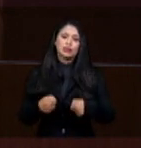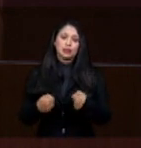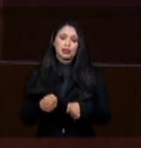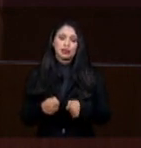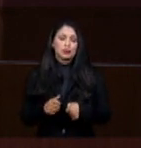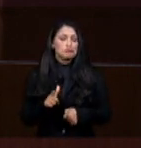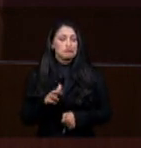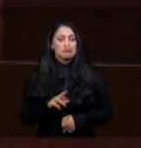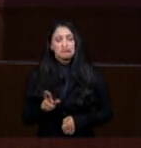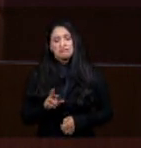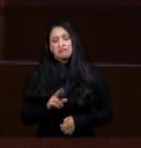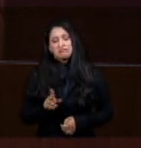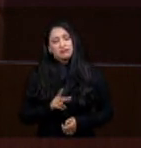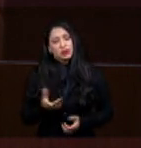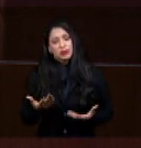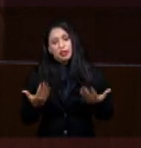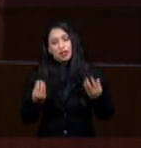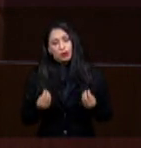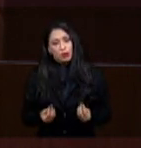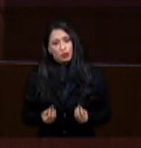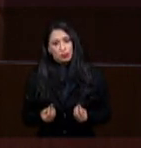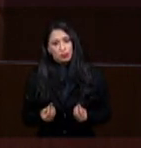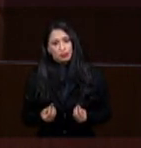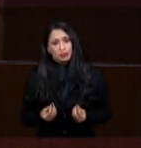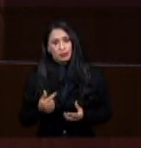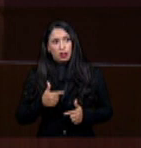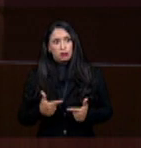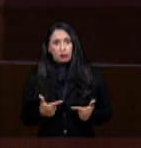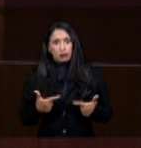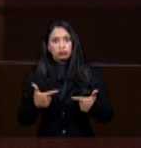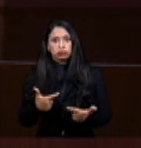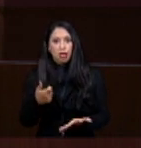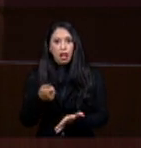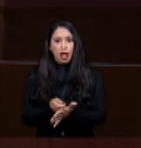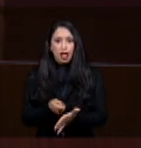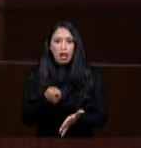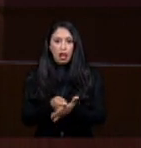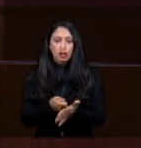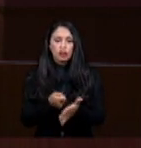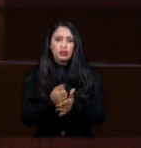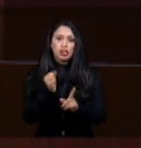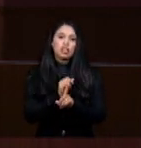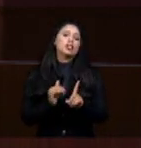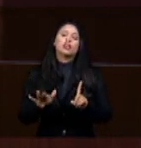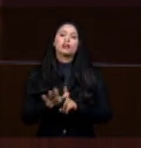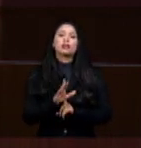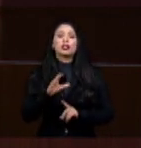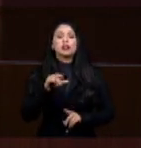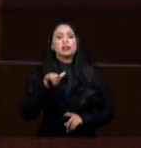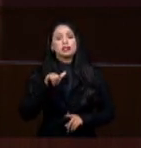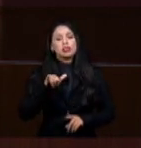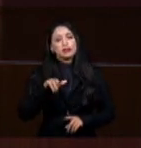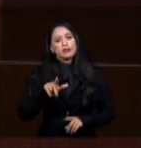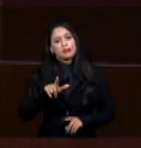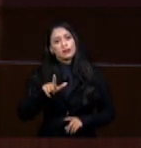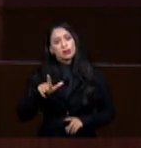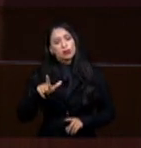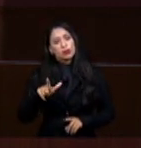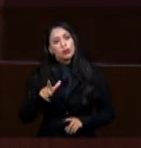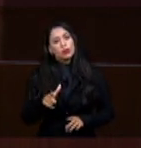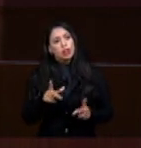e não há como e eu sou uma ativista Luiza da sociedade civil assim como você